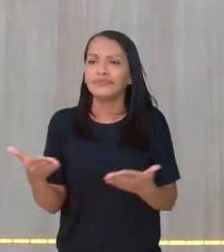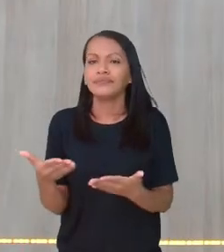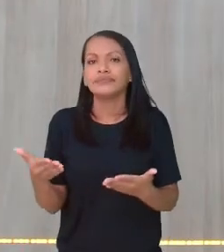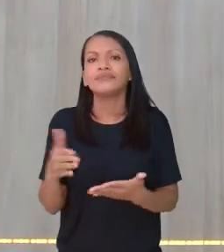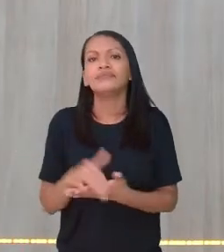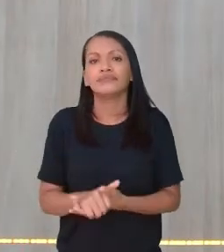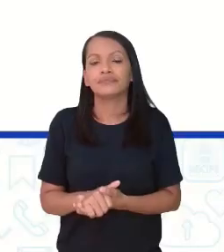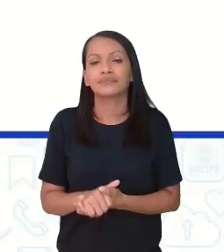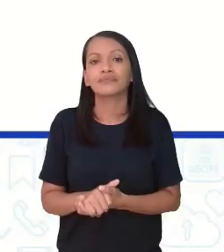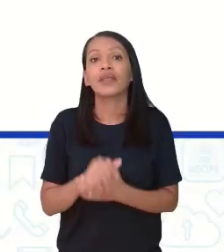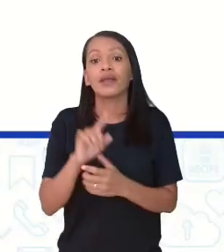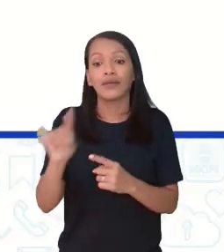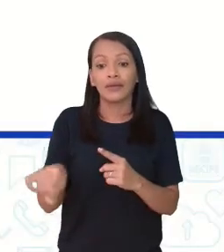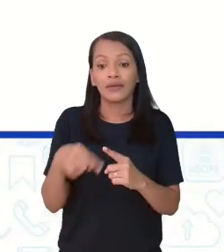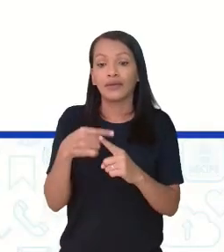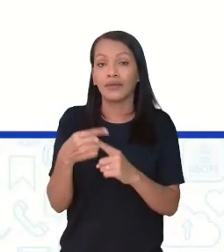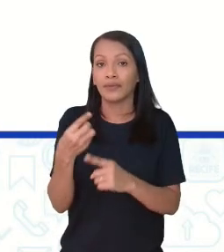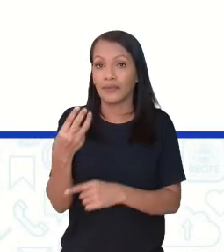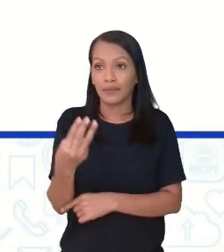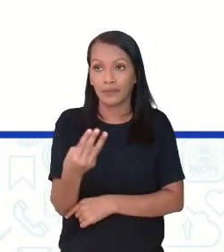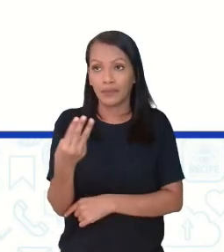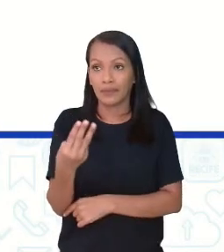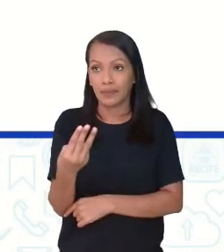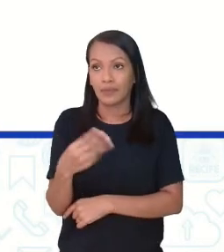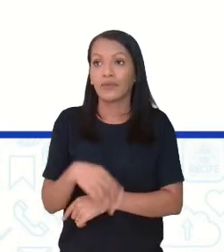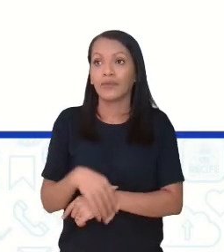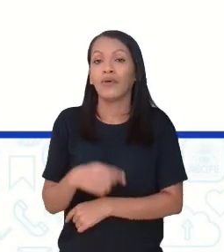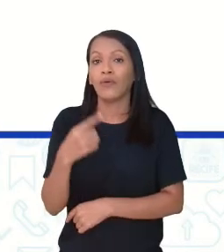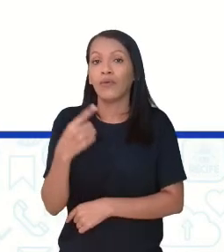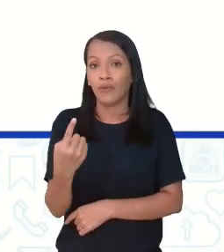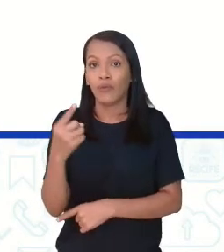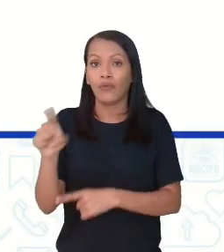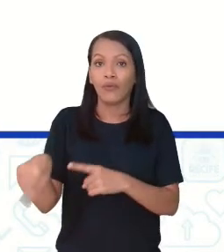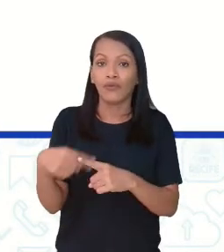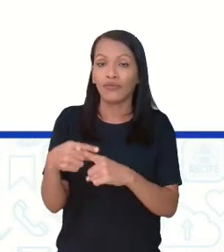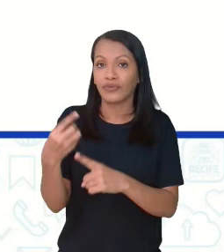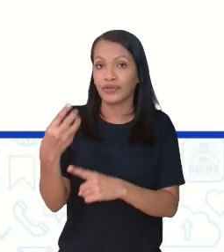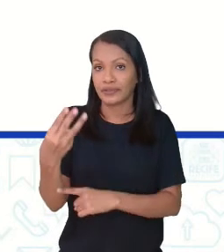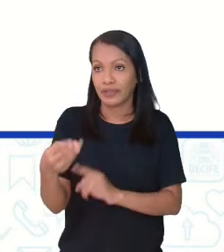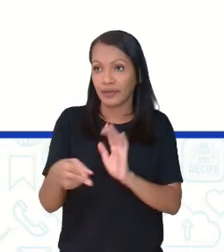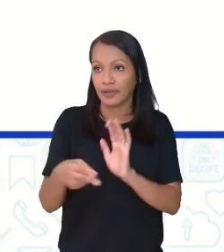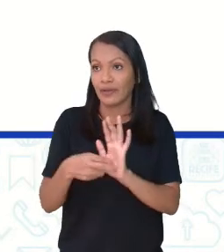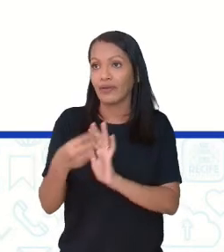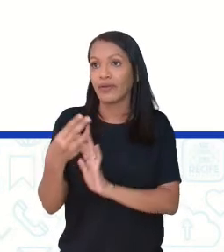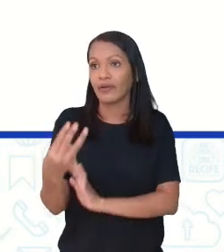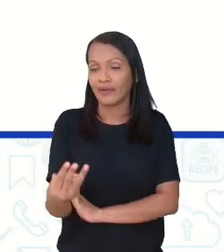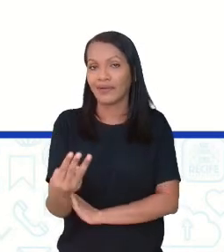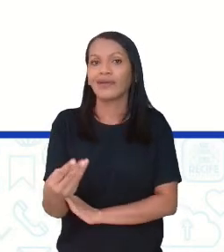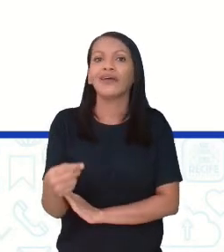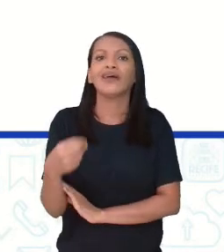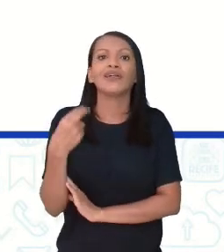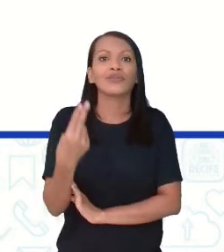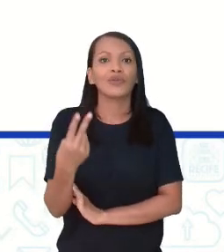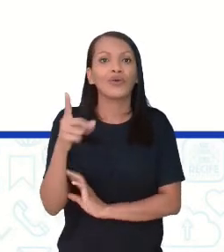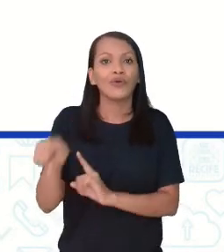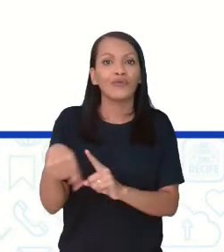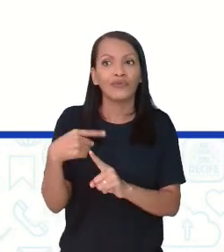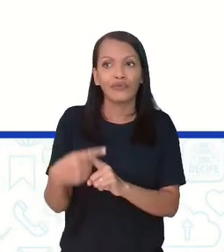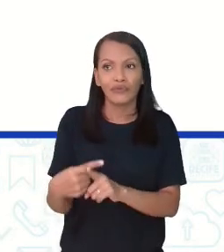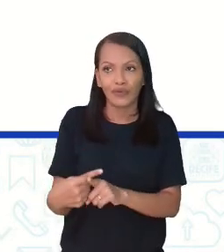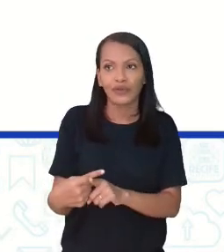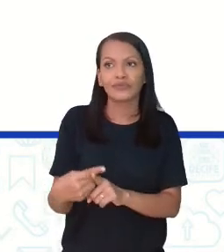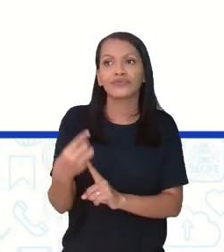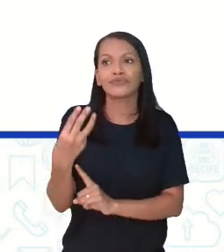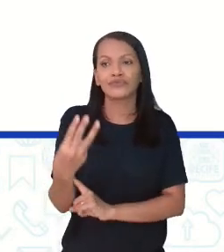quanto o denominador. Ficamos com o quê? 1 vezes 3 é igual a 3 e 2 vezes 3 é igual a 6.